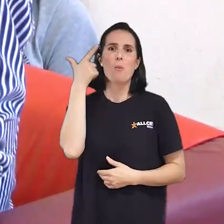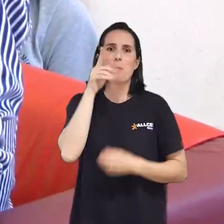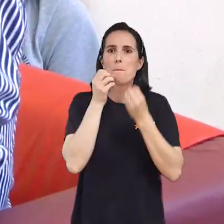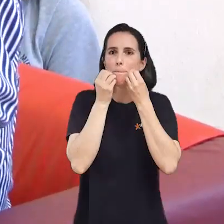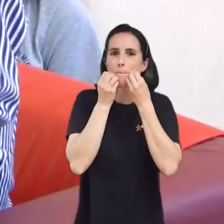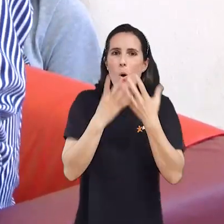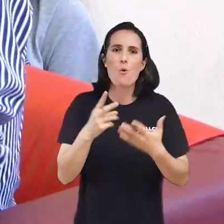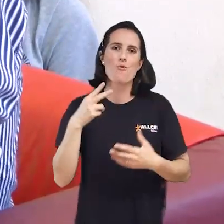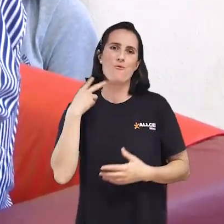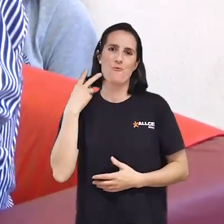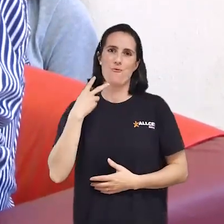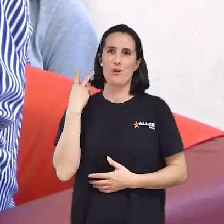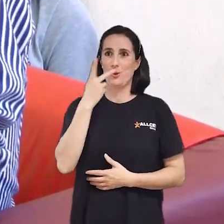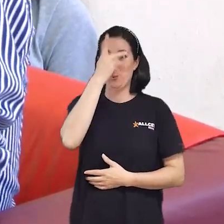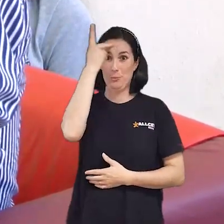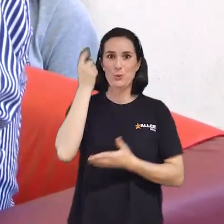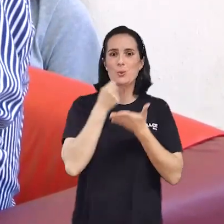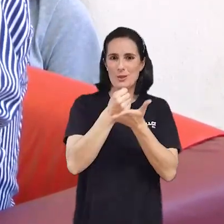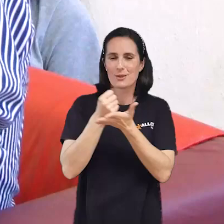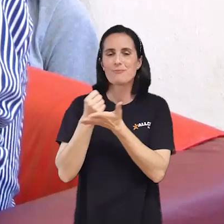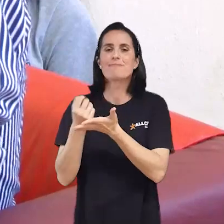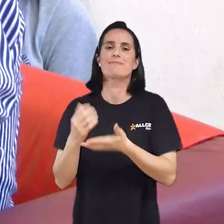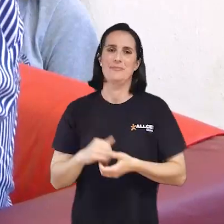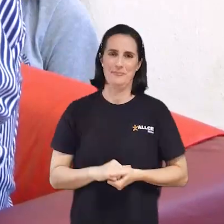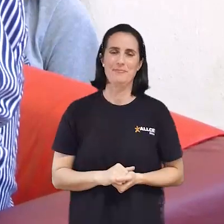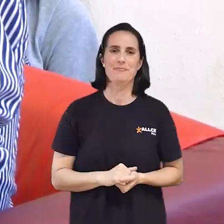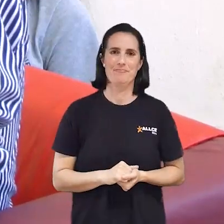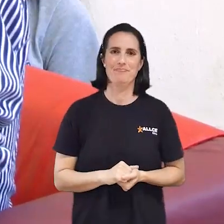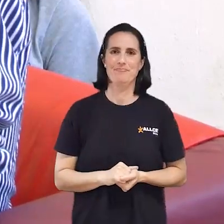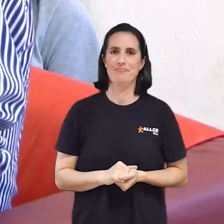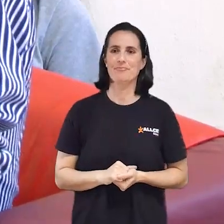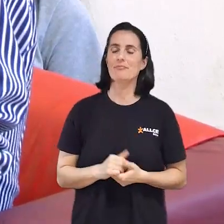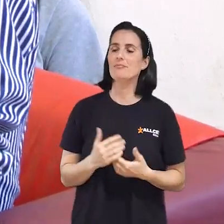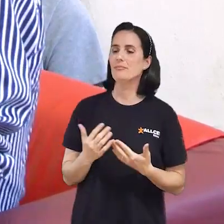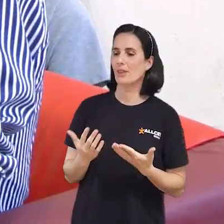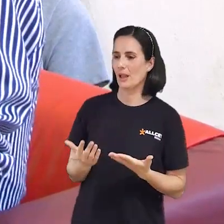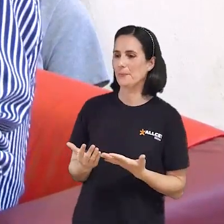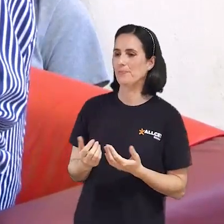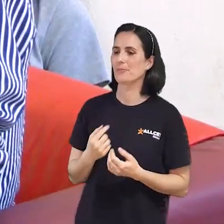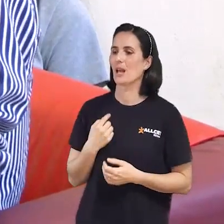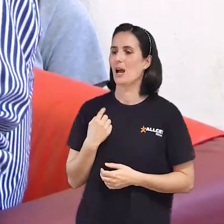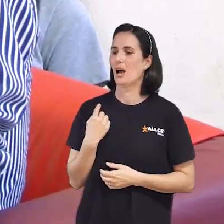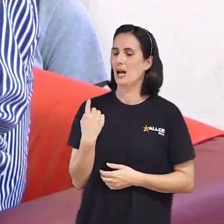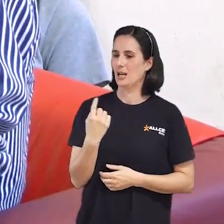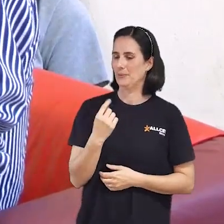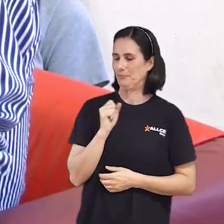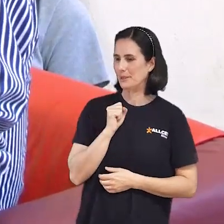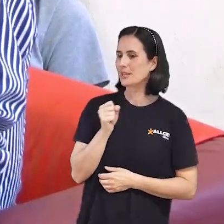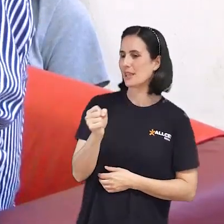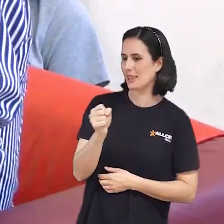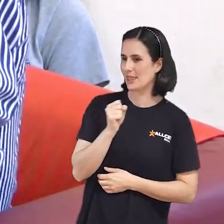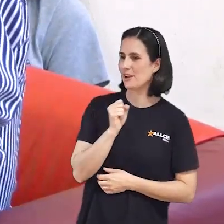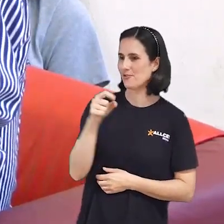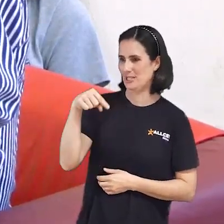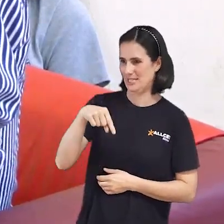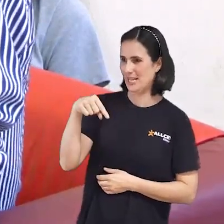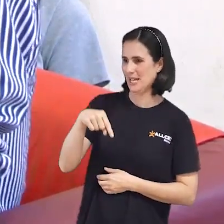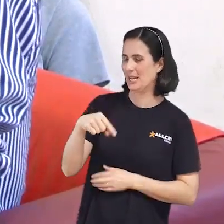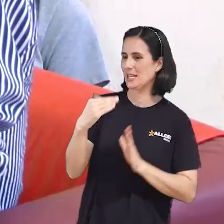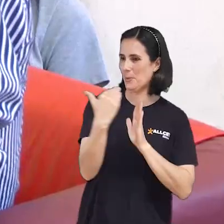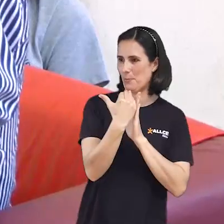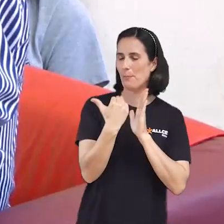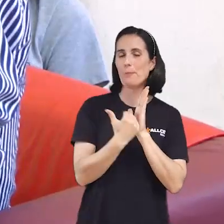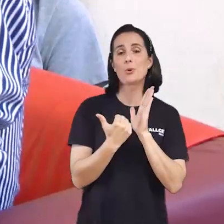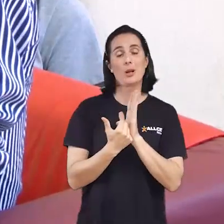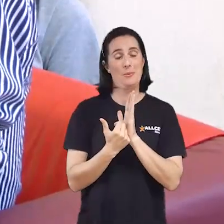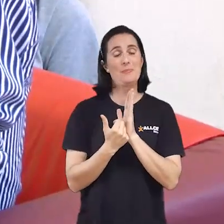há uns anos atrás? Vereador. Eu sou vereador hoje, né? Serei até o final do ano que vem, né? E